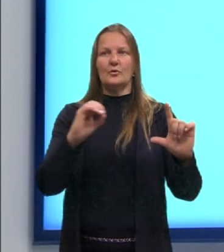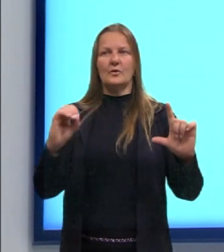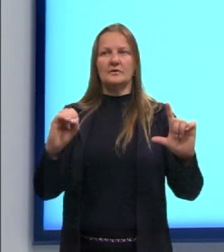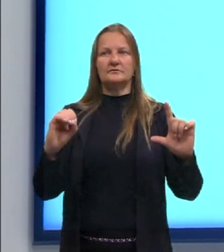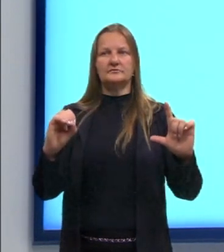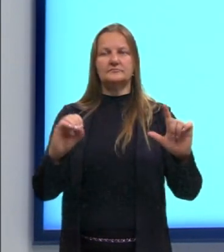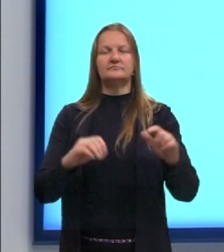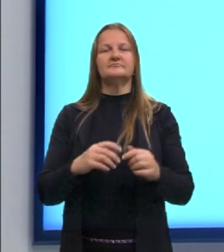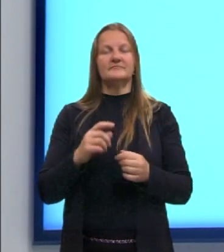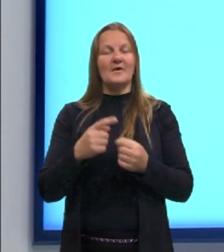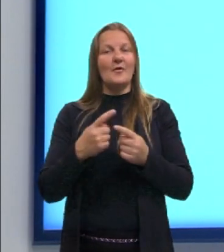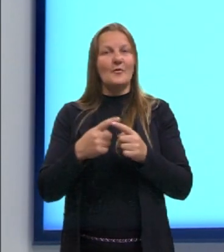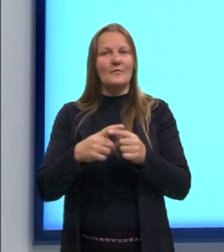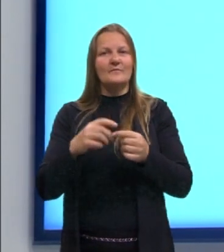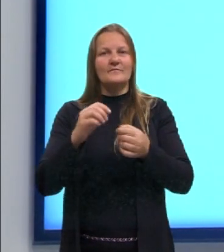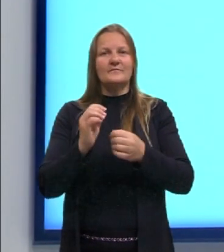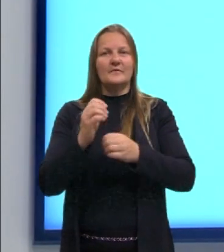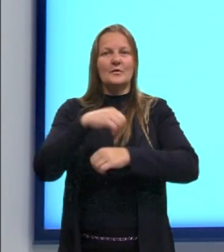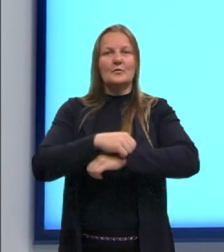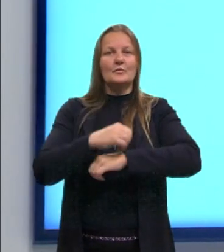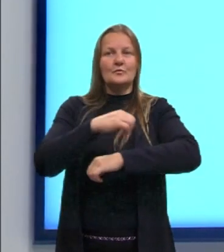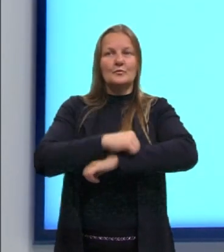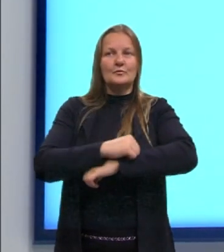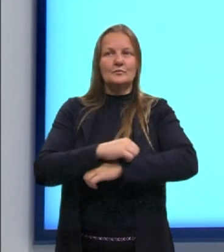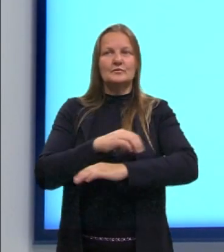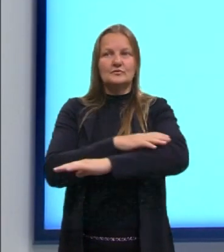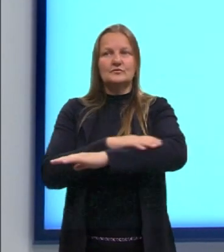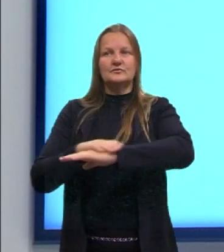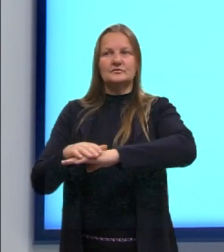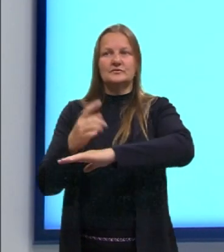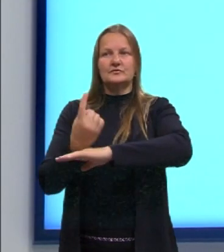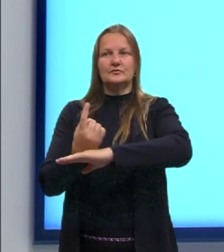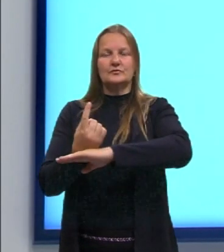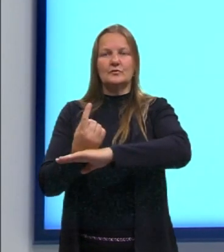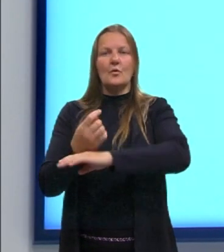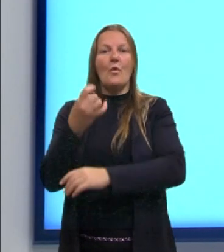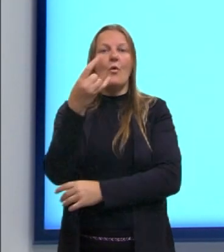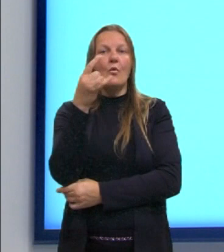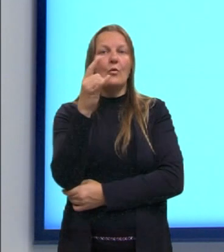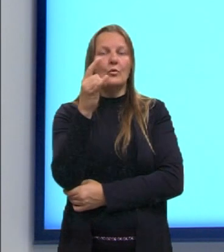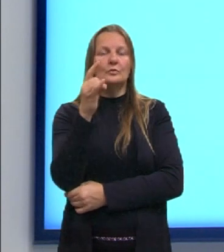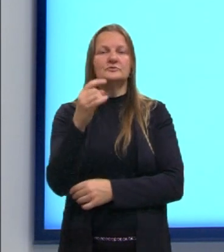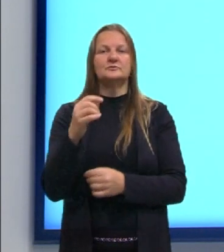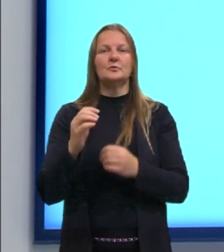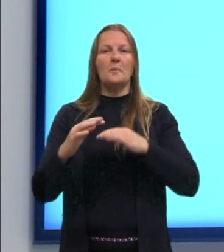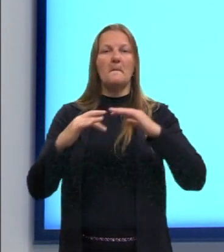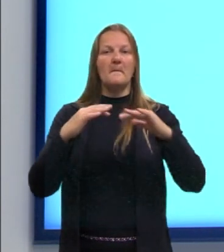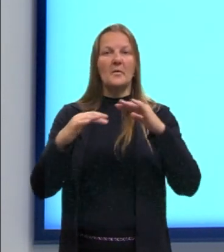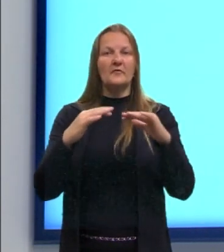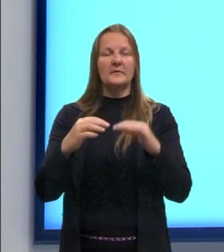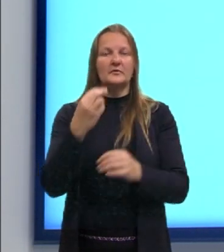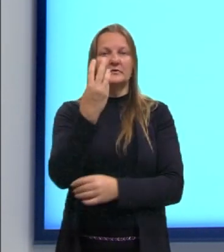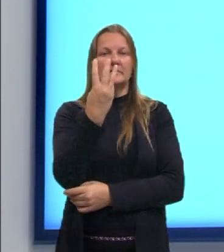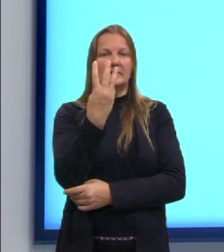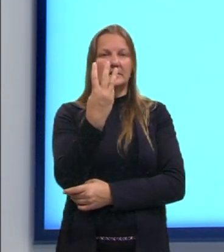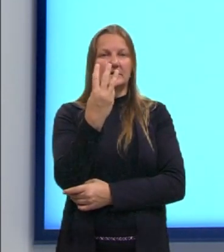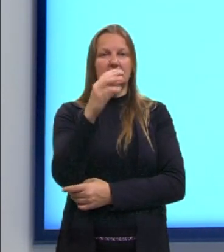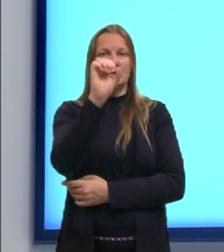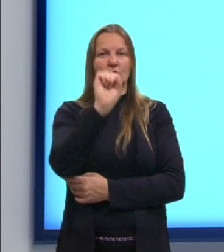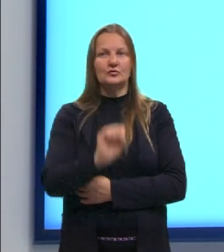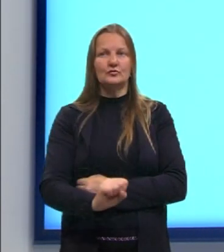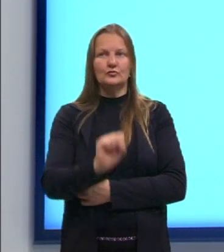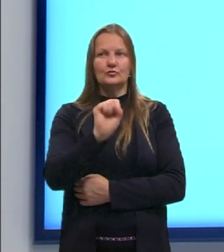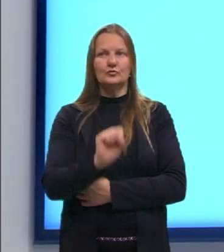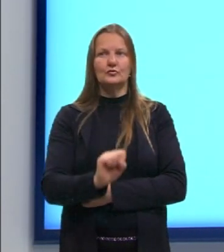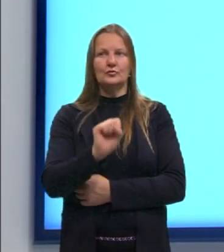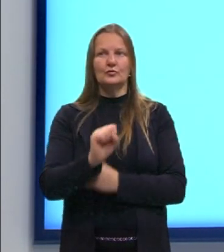X veio aqui parar em 1. O último movimento que ele faz, então, é 3 unidades para sul. O